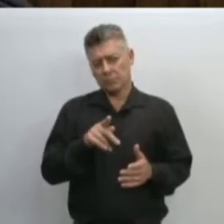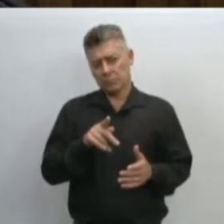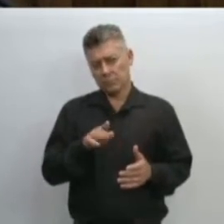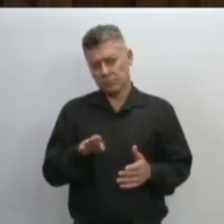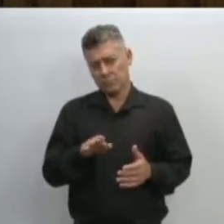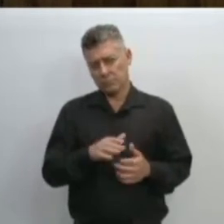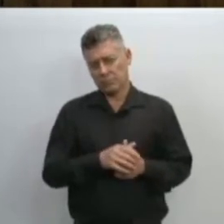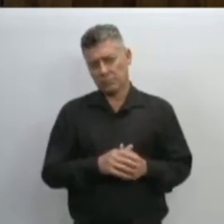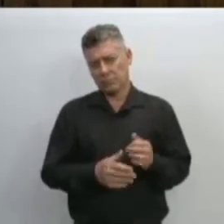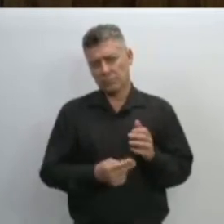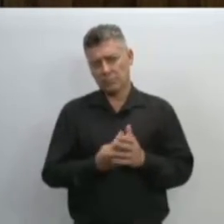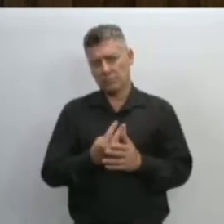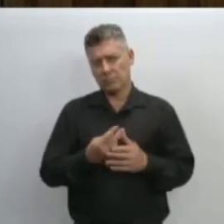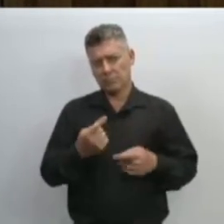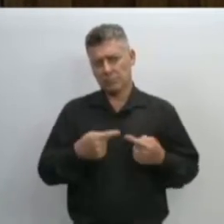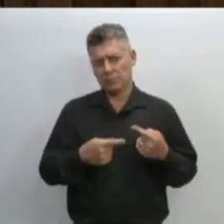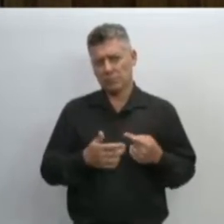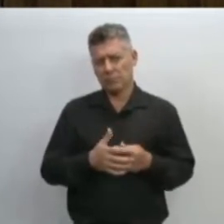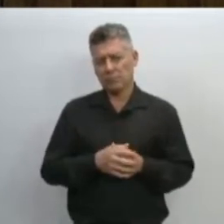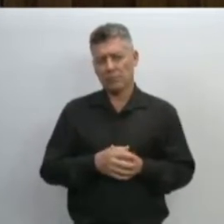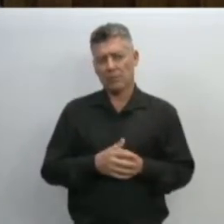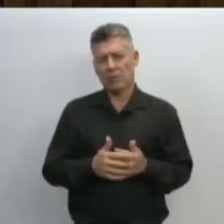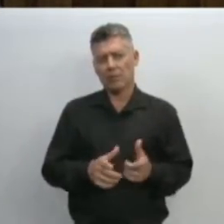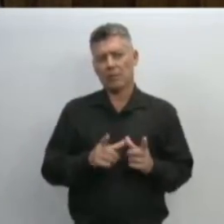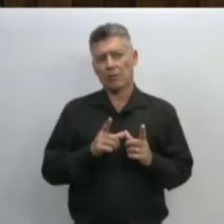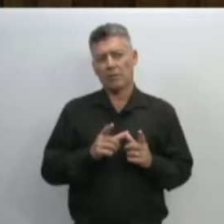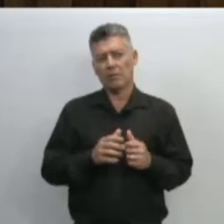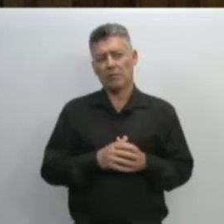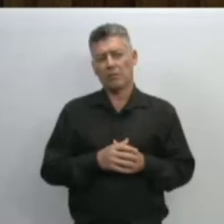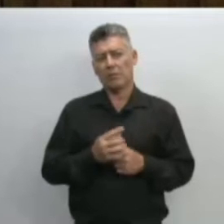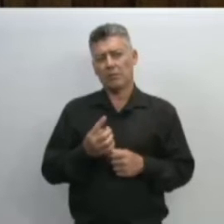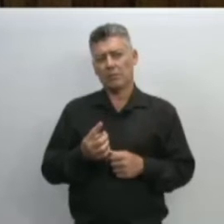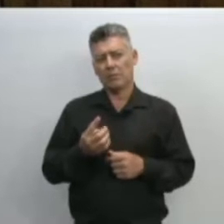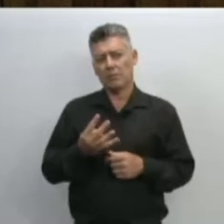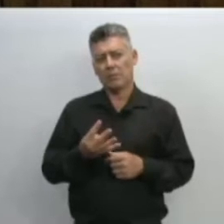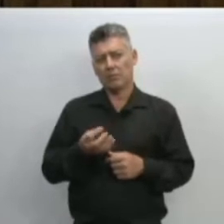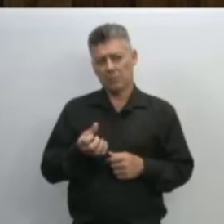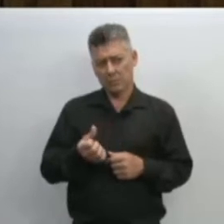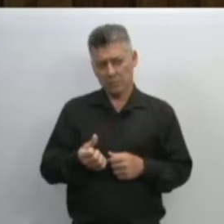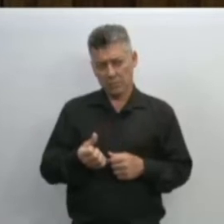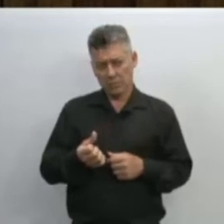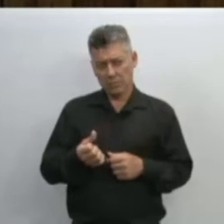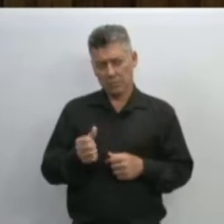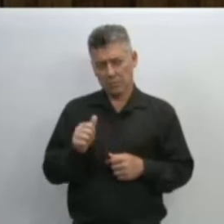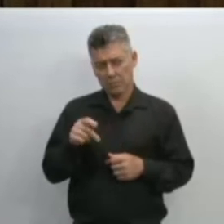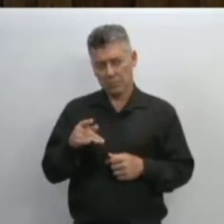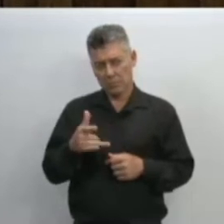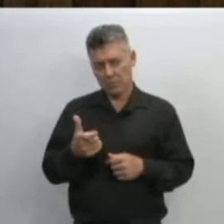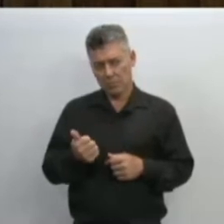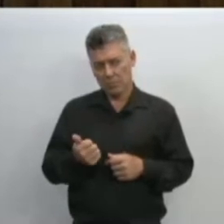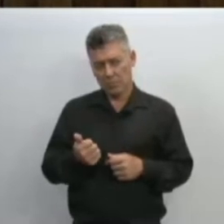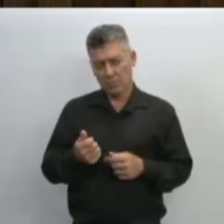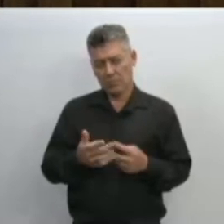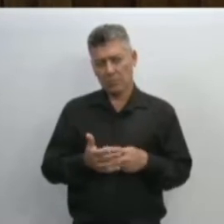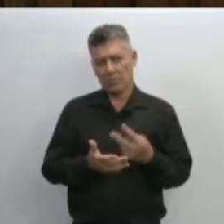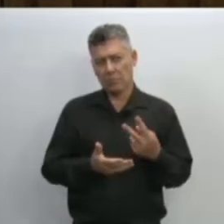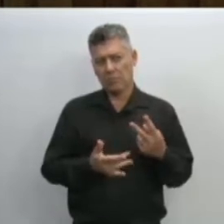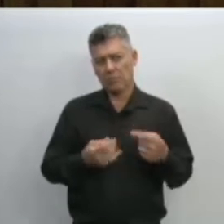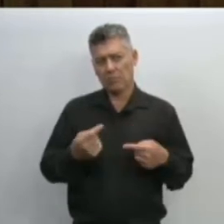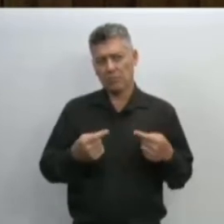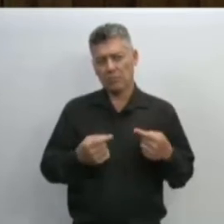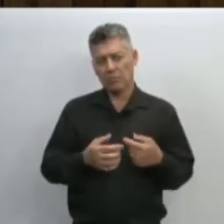segunda discussão. Projeto 146/2021 da vereadora Ana Paula. Em segunda